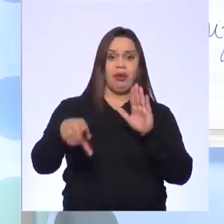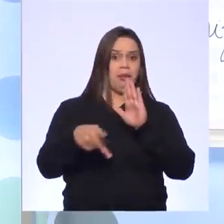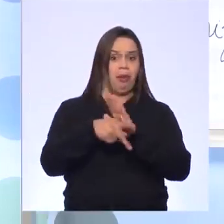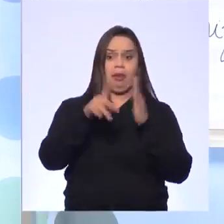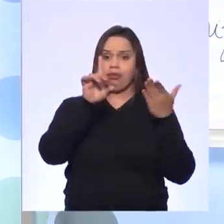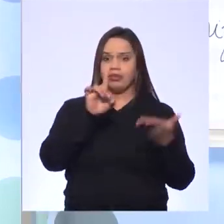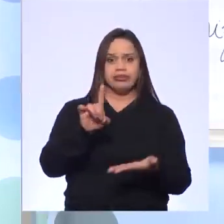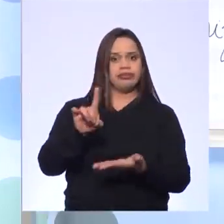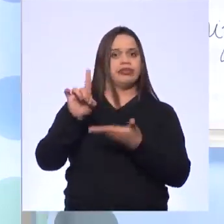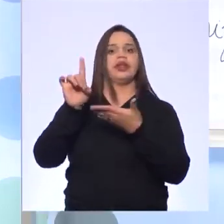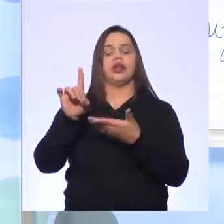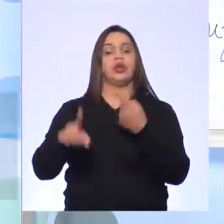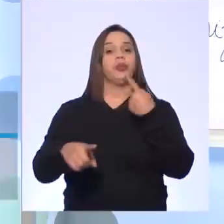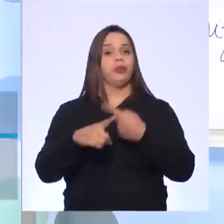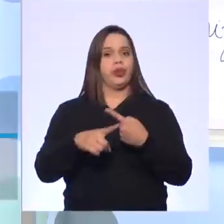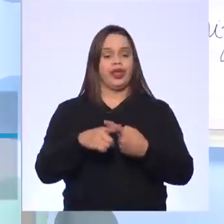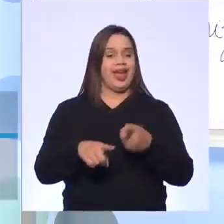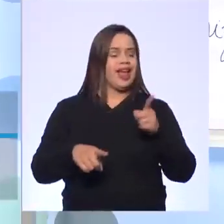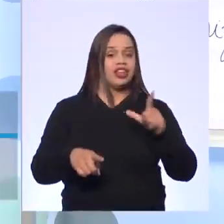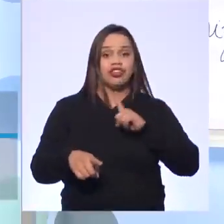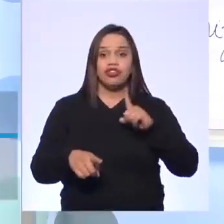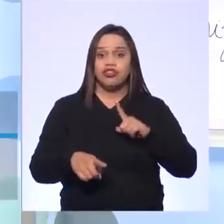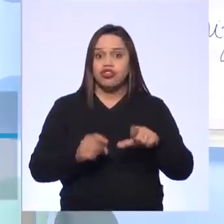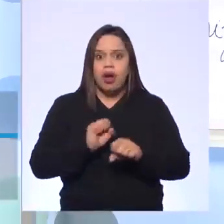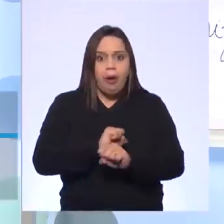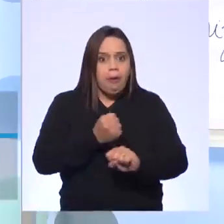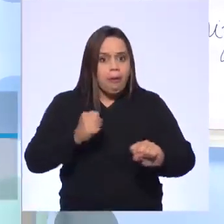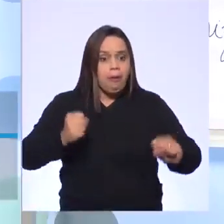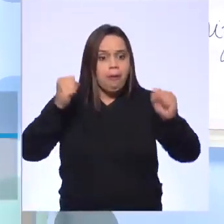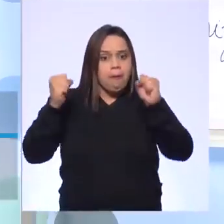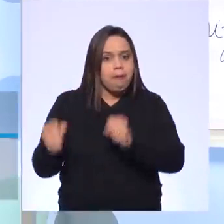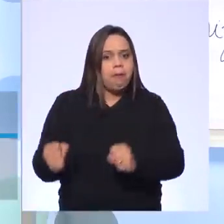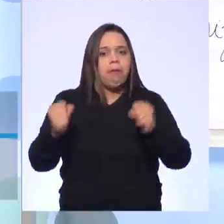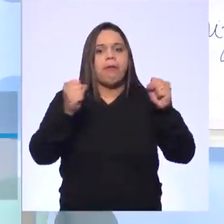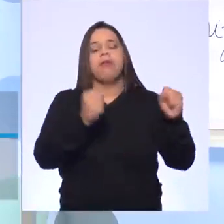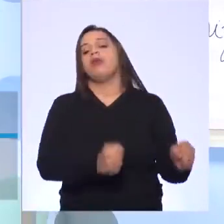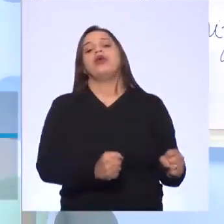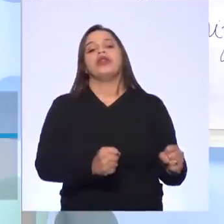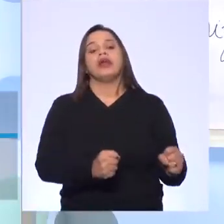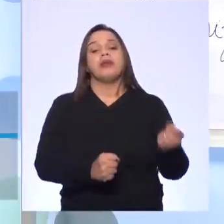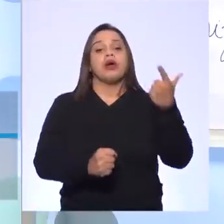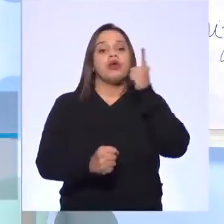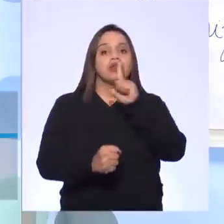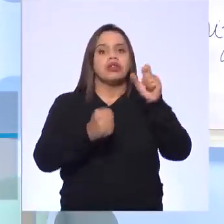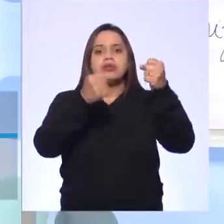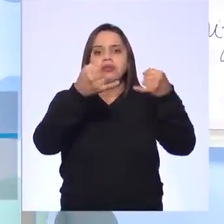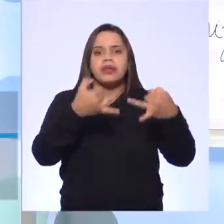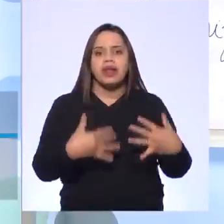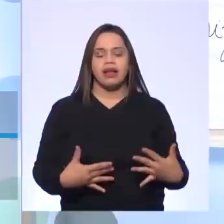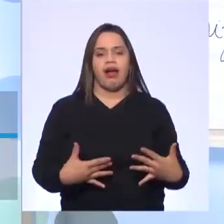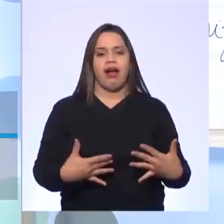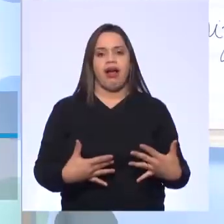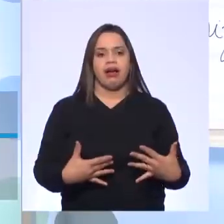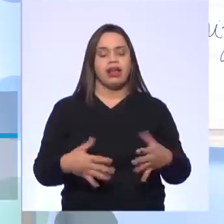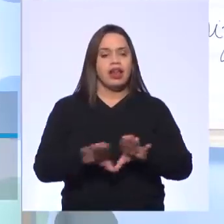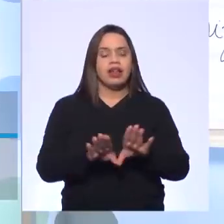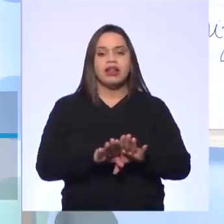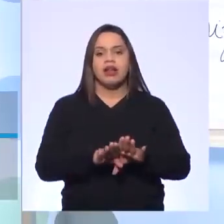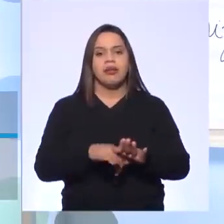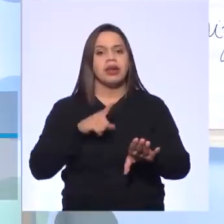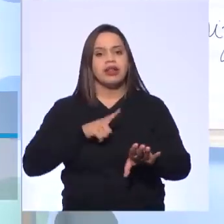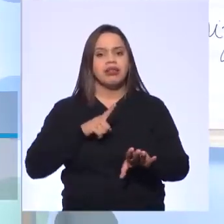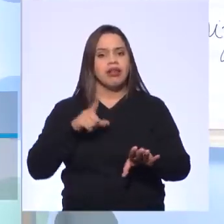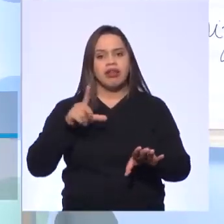Deus, porque para justificar tanto o poder, tantas terras? Porque nessas terras tinham